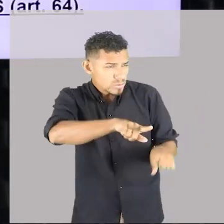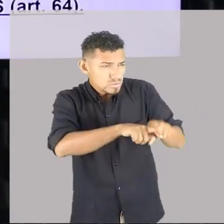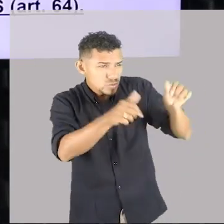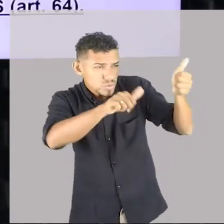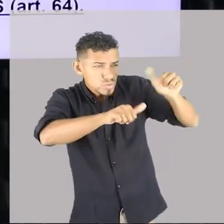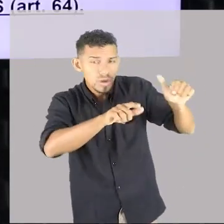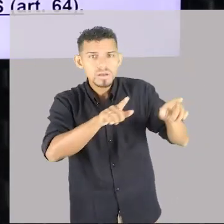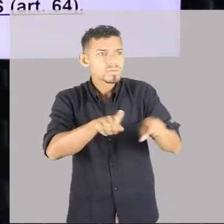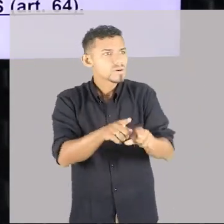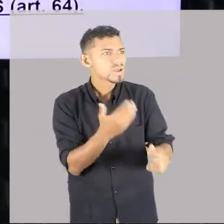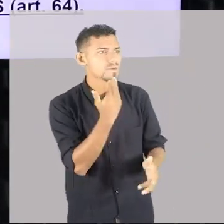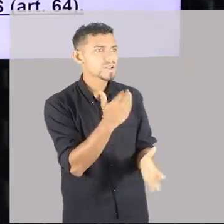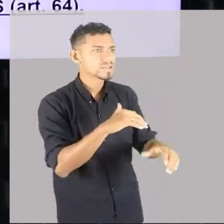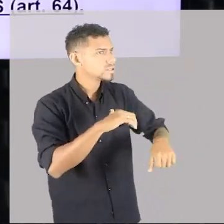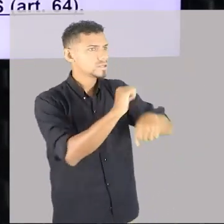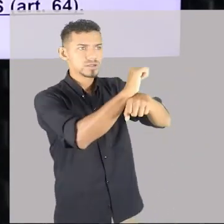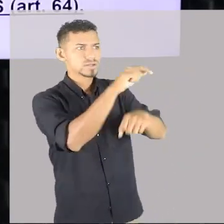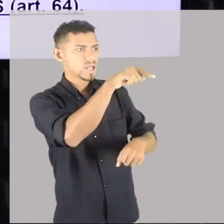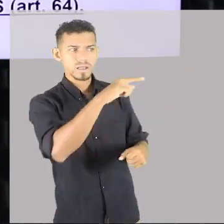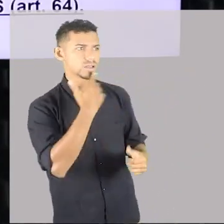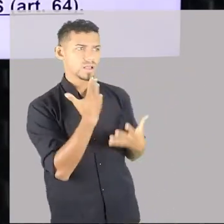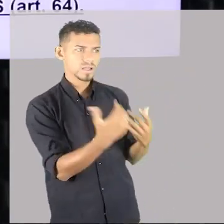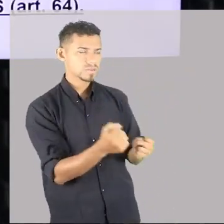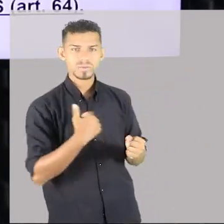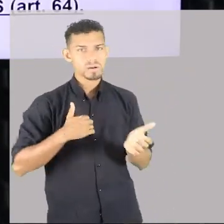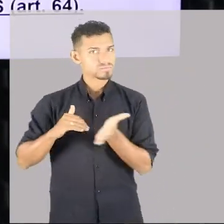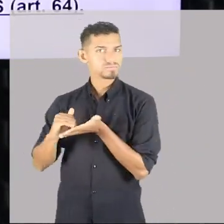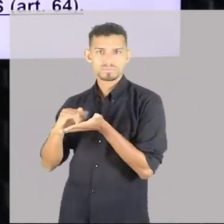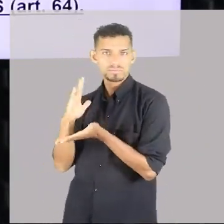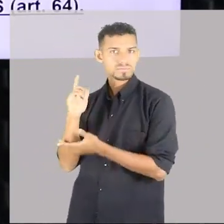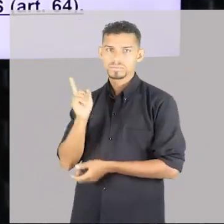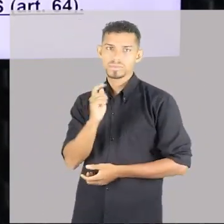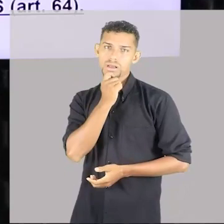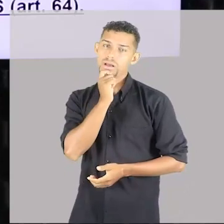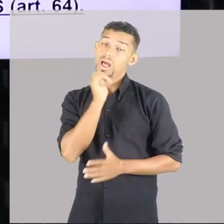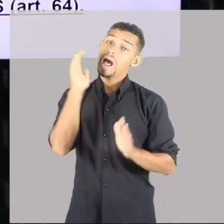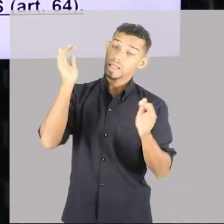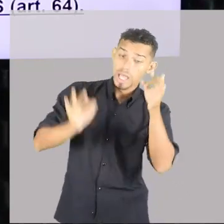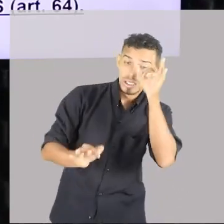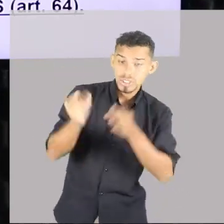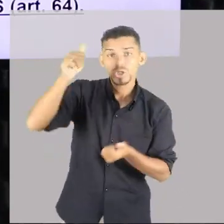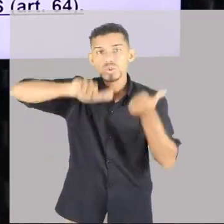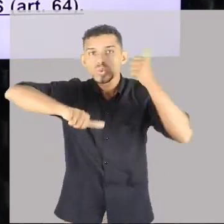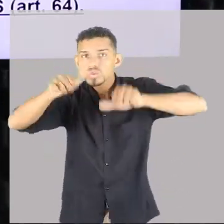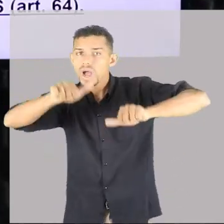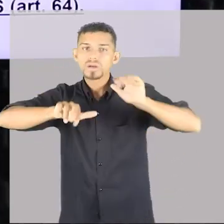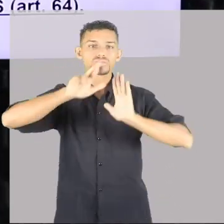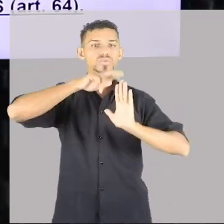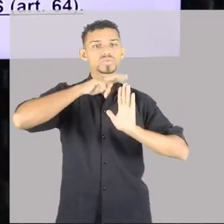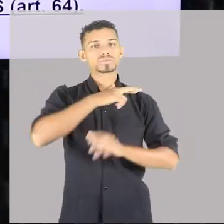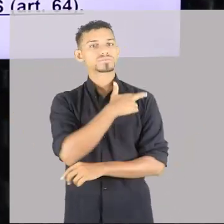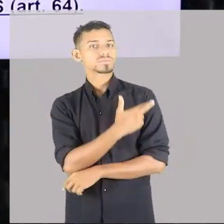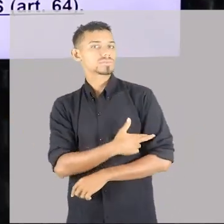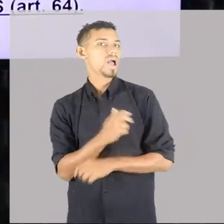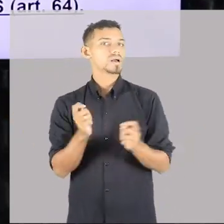efeito suspensivo dessa decisão, ou seja, ele não será, até que seja julgado o recurso, ele não será afastado